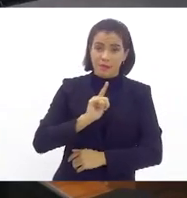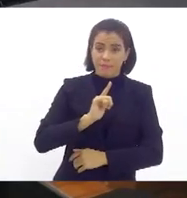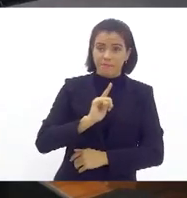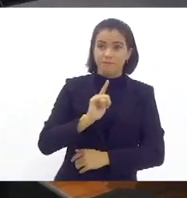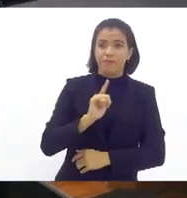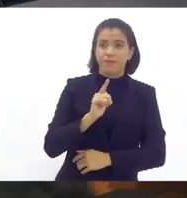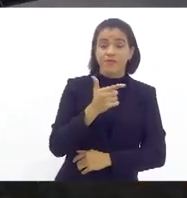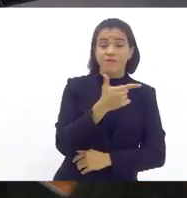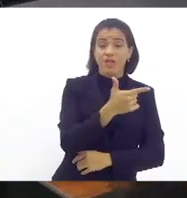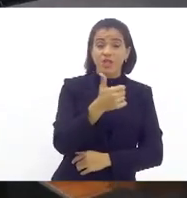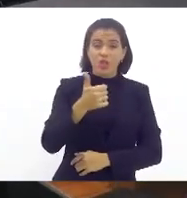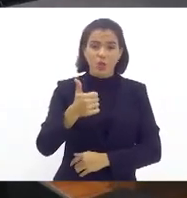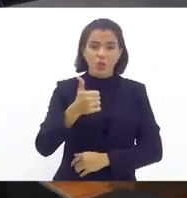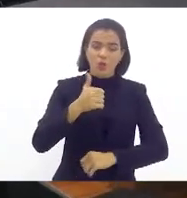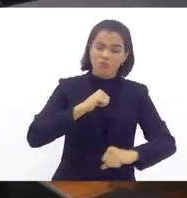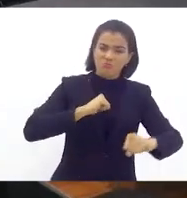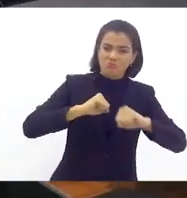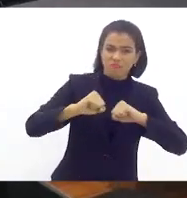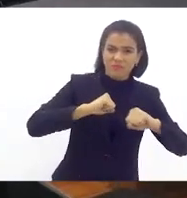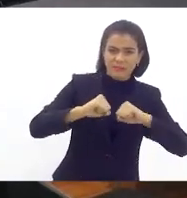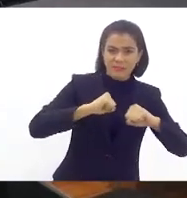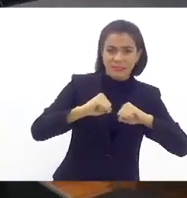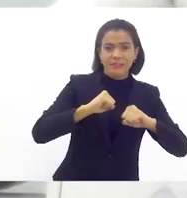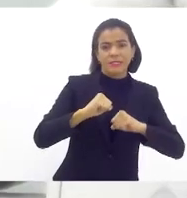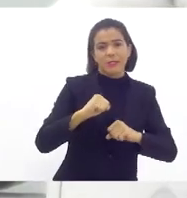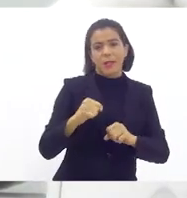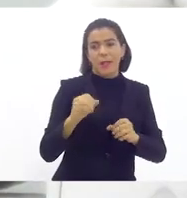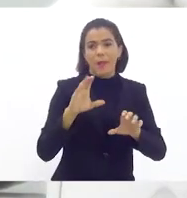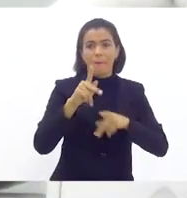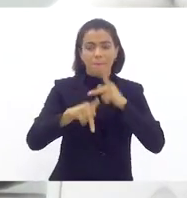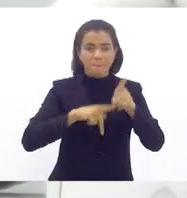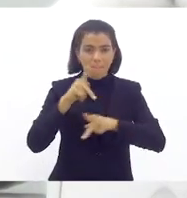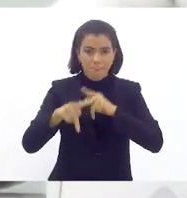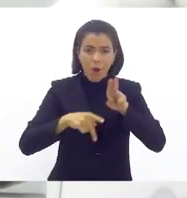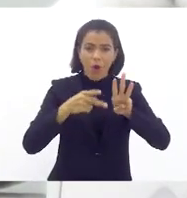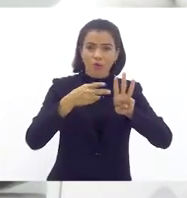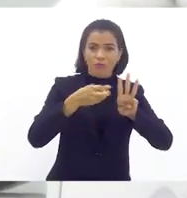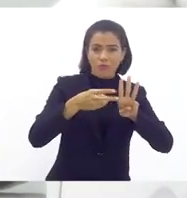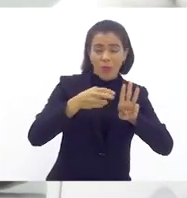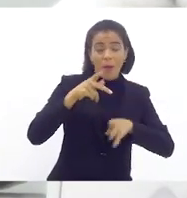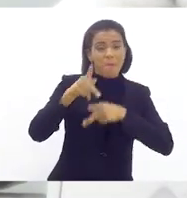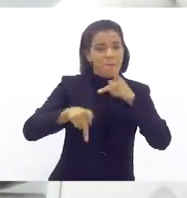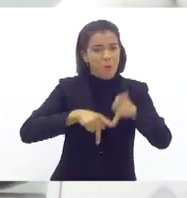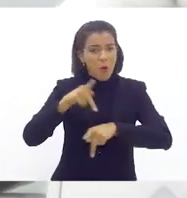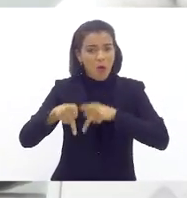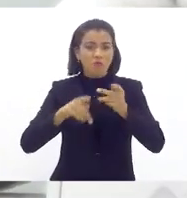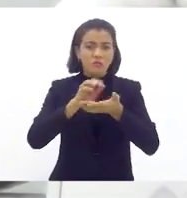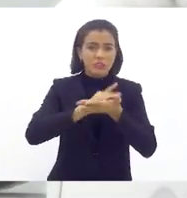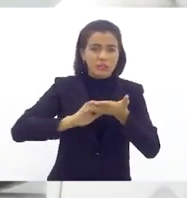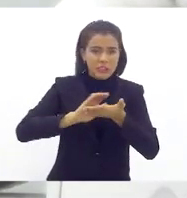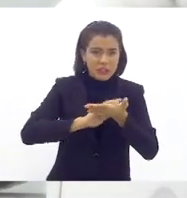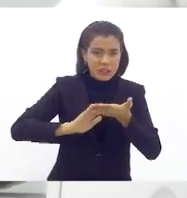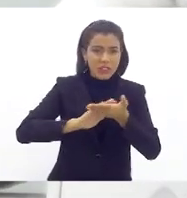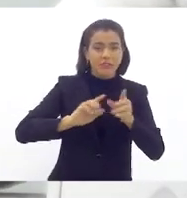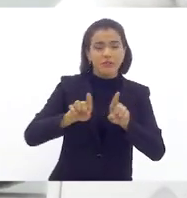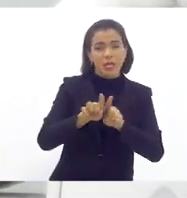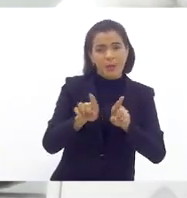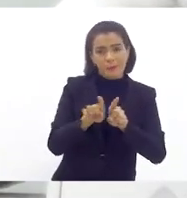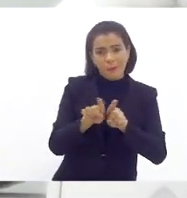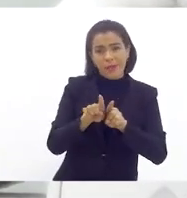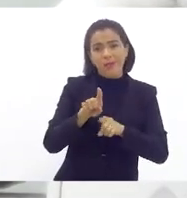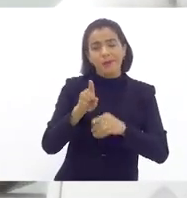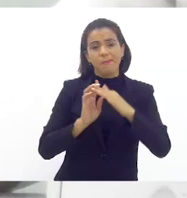temos os 21 dias de ativismo, tem a Semana dos Povos Indígenas, Semana do Povo Cigano, Semana de Conscientização entre